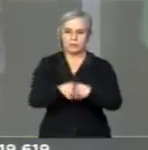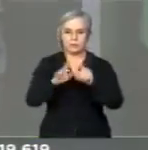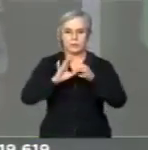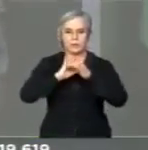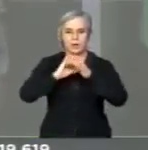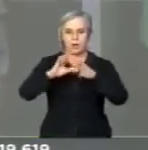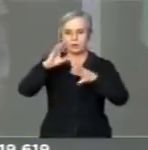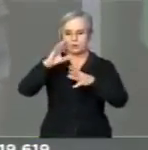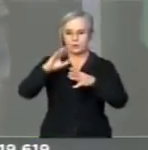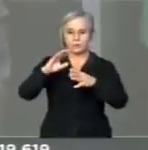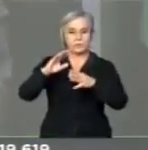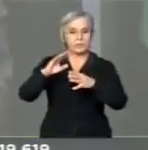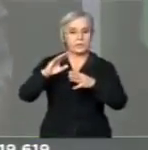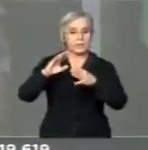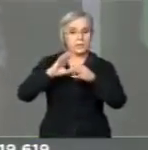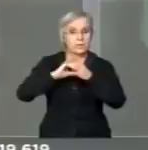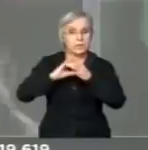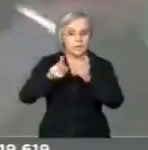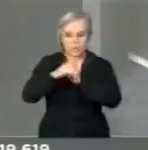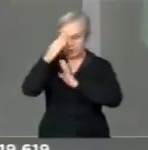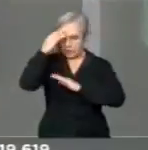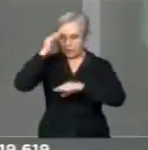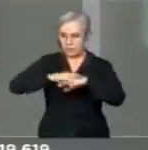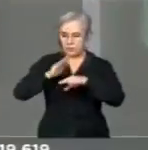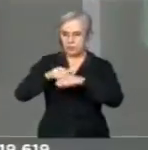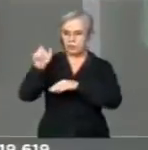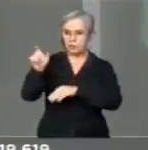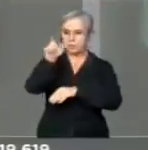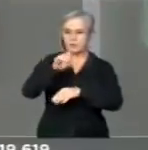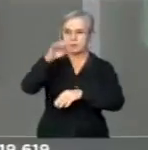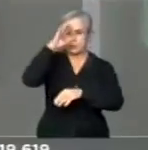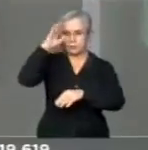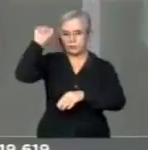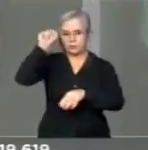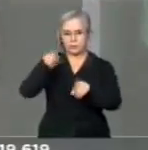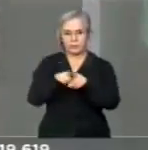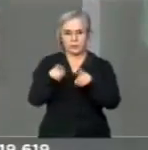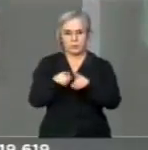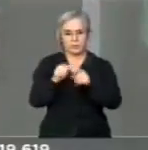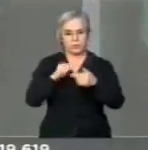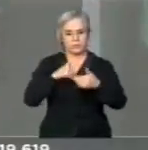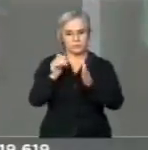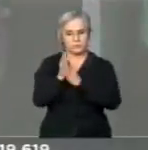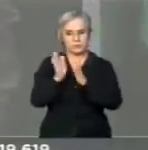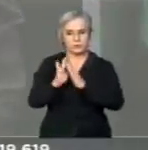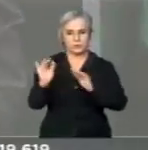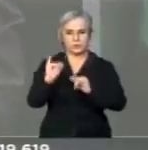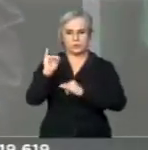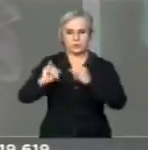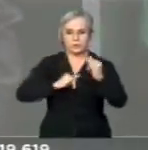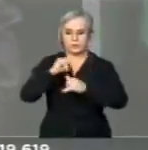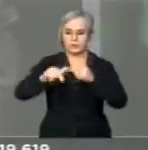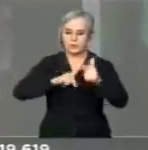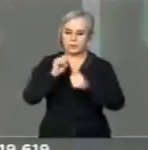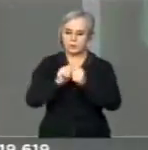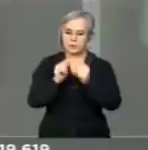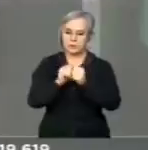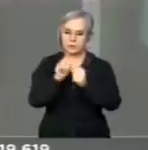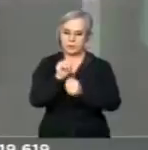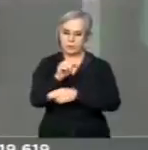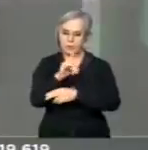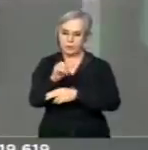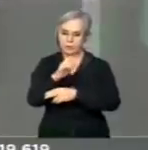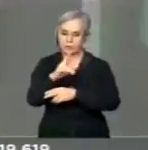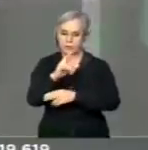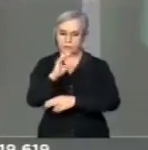independência dos tribunais de contas como instituições partidárias. Como também não posso deixar de louvar o importante trabalho do auditor do TCU sobre